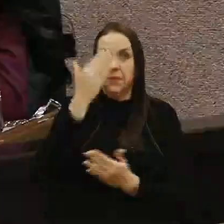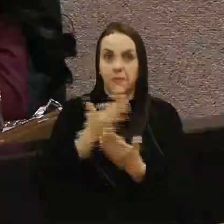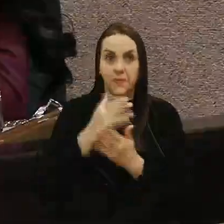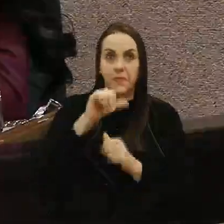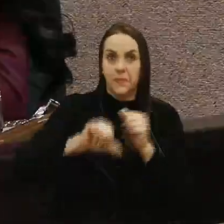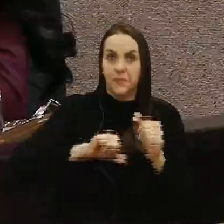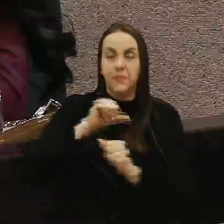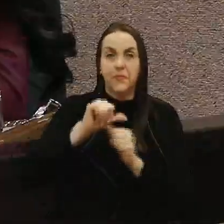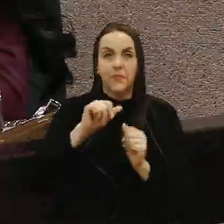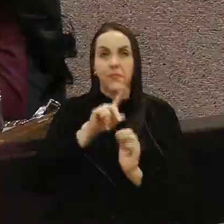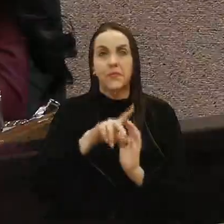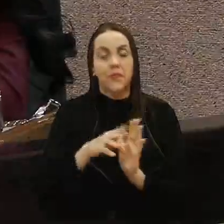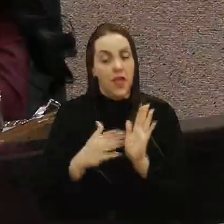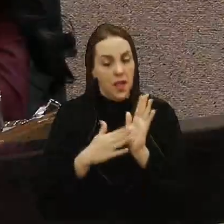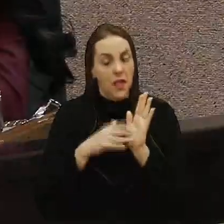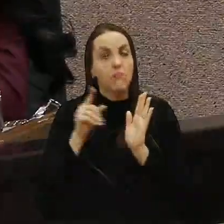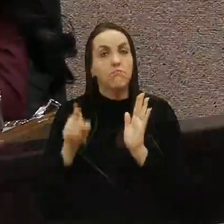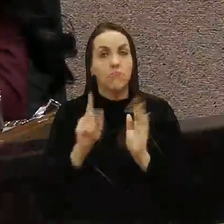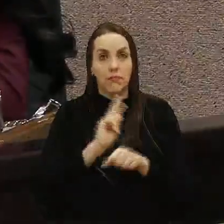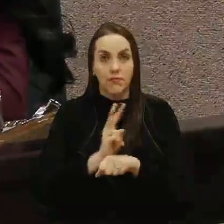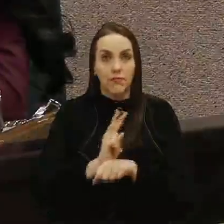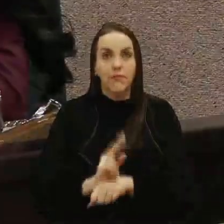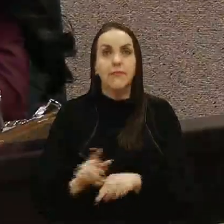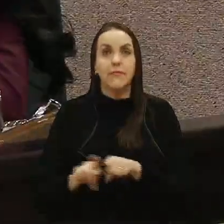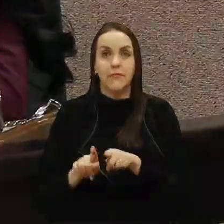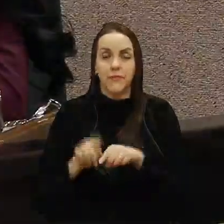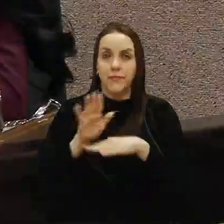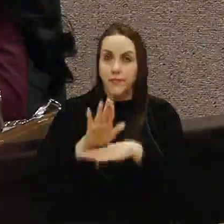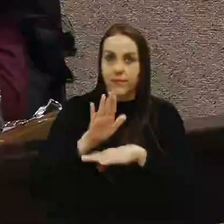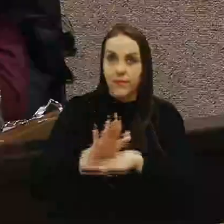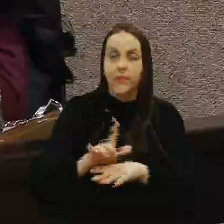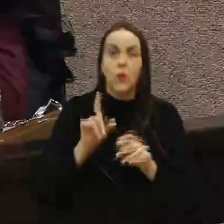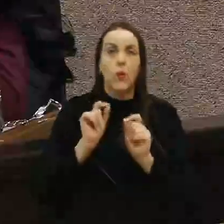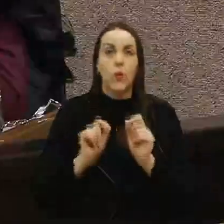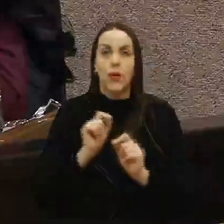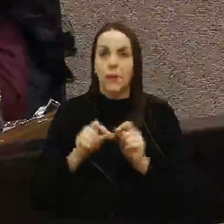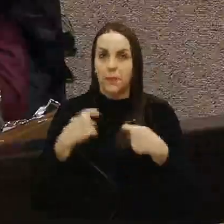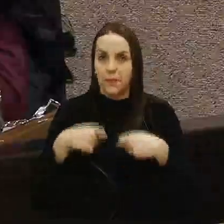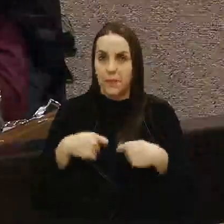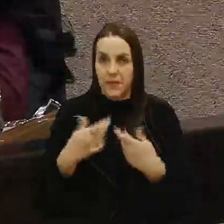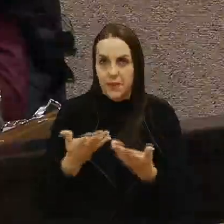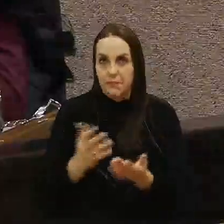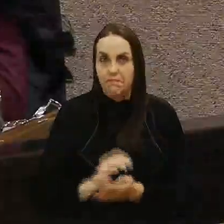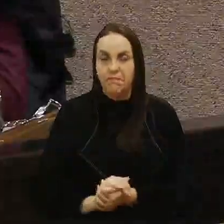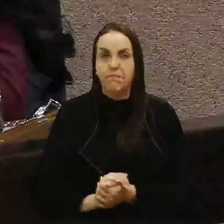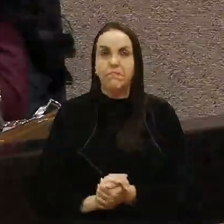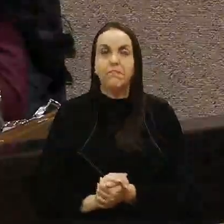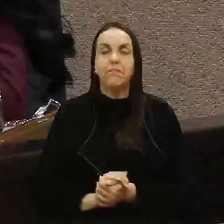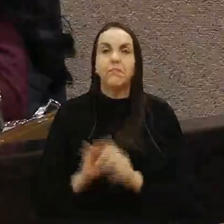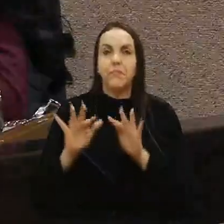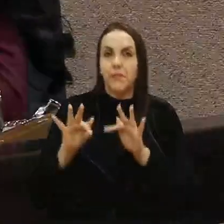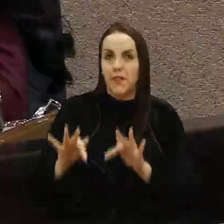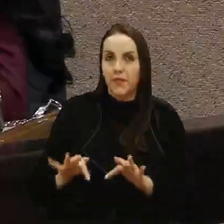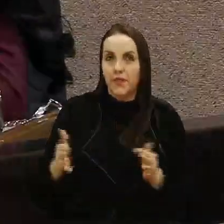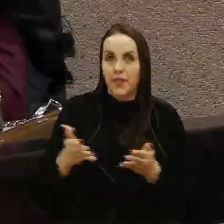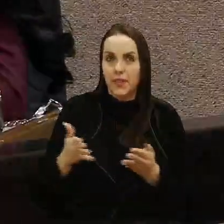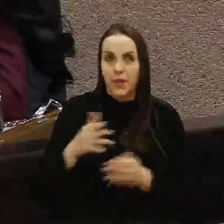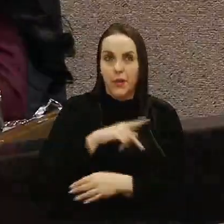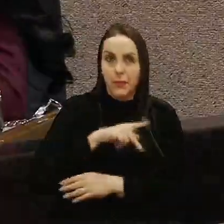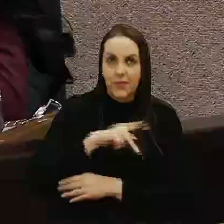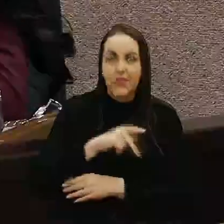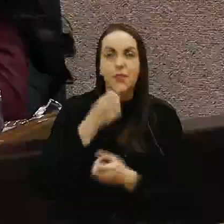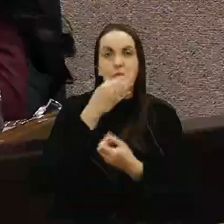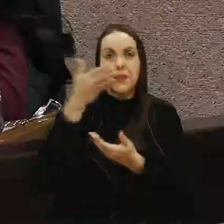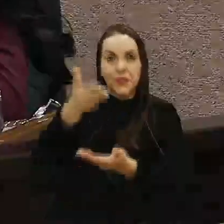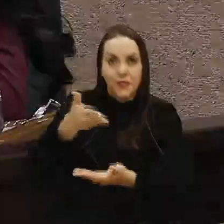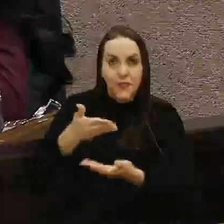Saúde e estaremos fiscalizando e auxiliando naquilo que for possível. E, para concluir, senhor presidente, dar boas-vindas